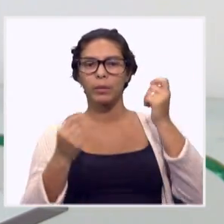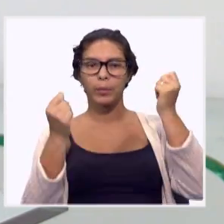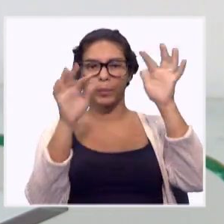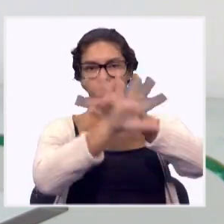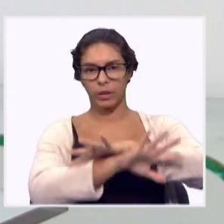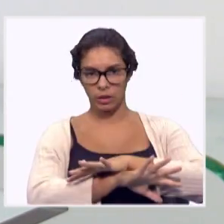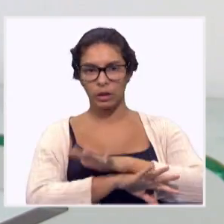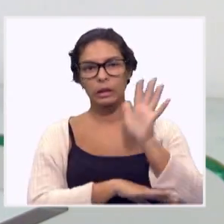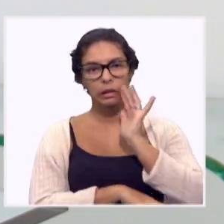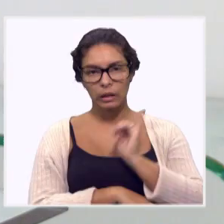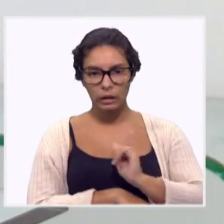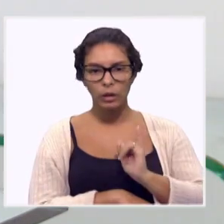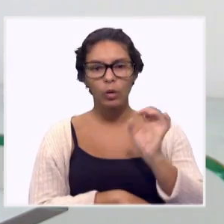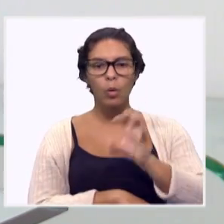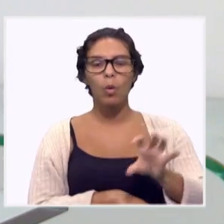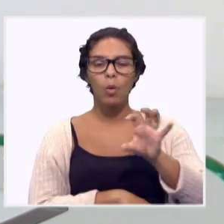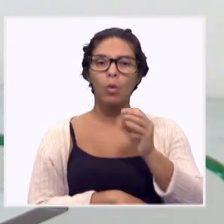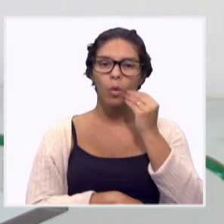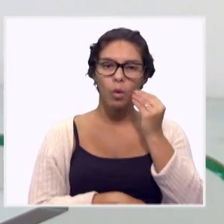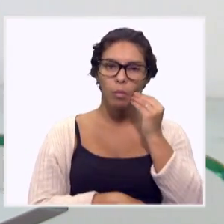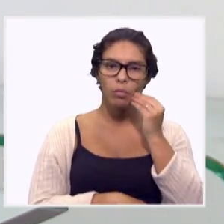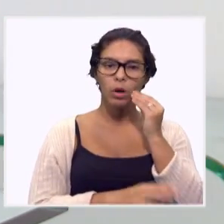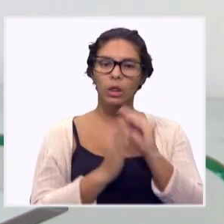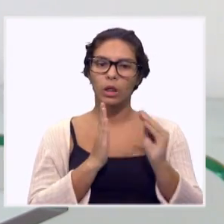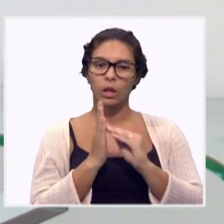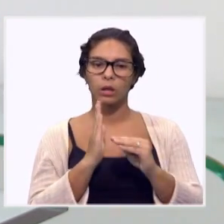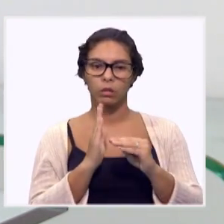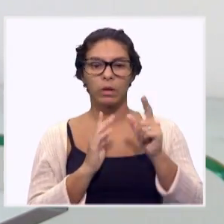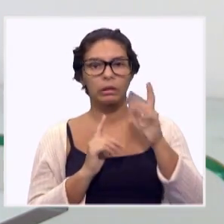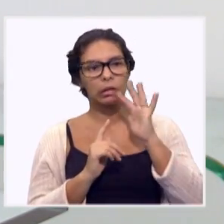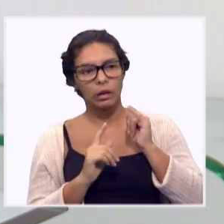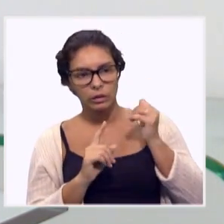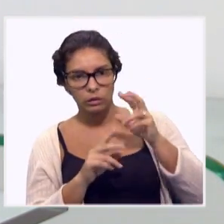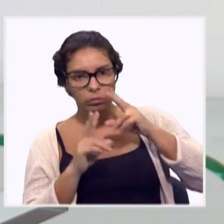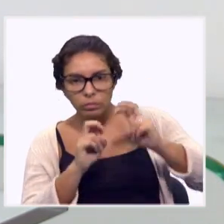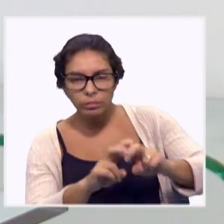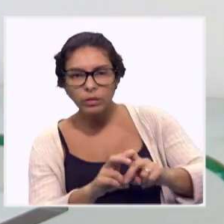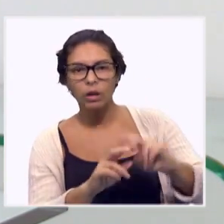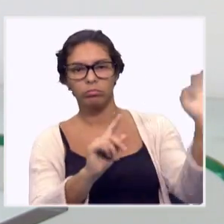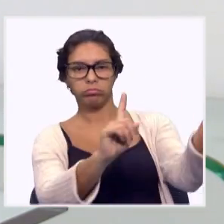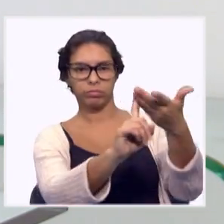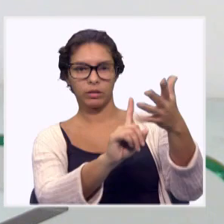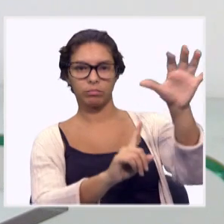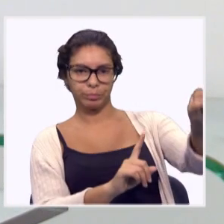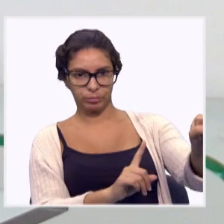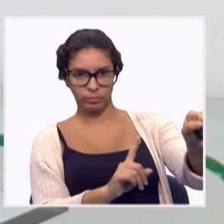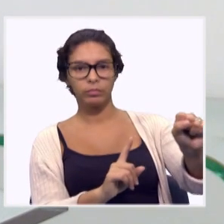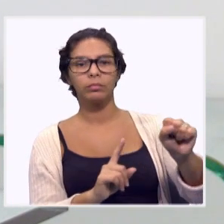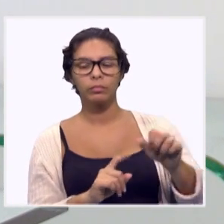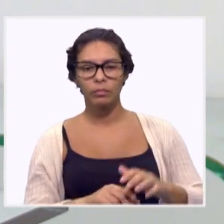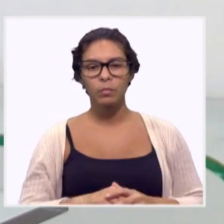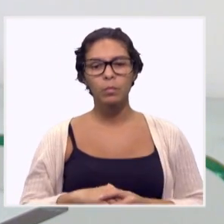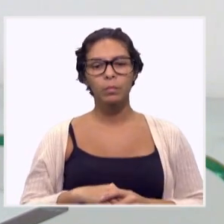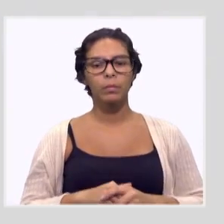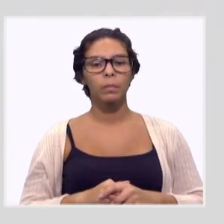polémica, os tais filtros, para tentar detectar as infrações ao direito de autor, persegui-las e puni-las, digamos assim, ou contribuir para a sua